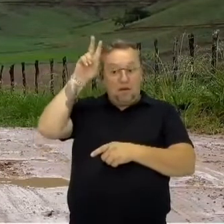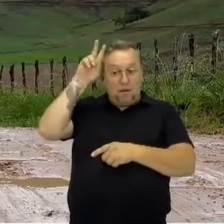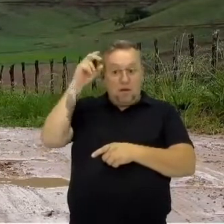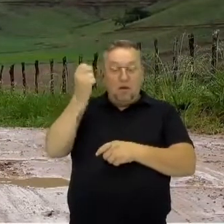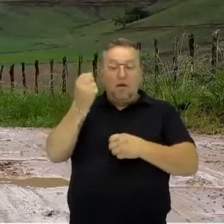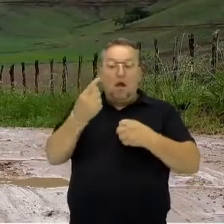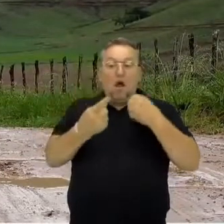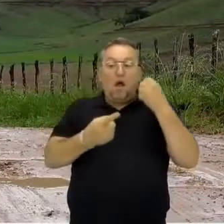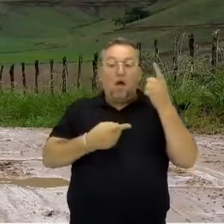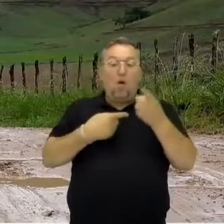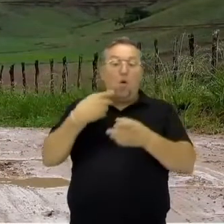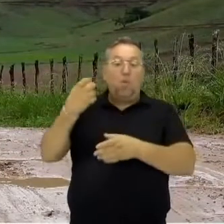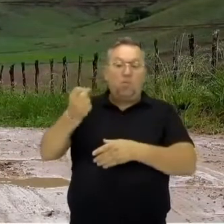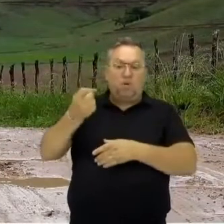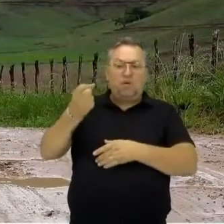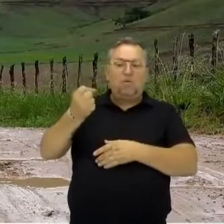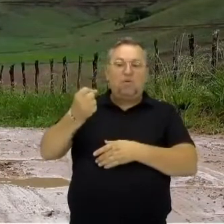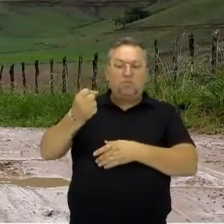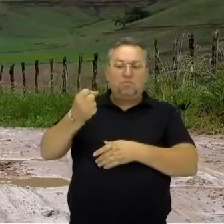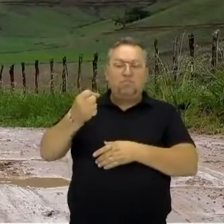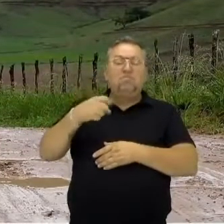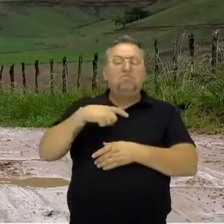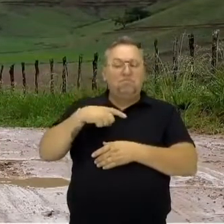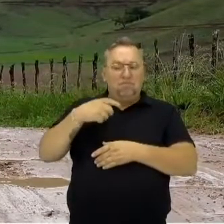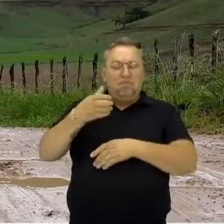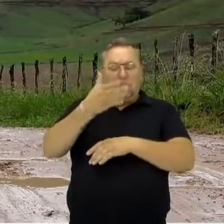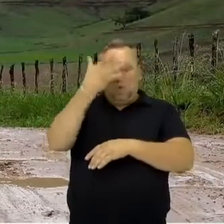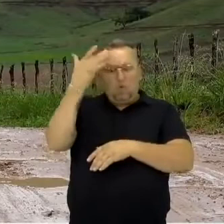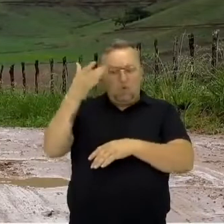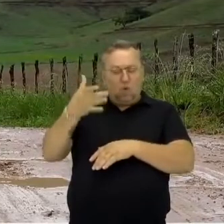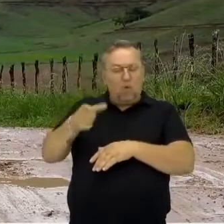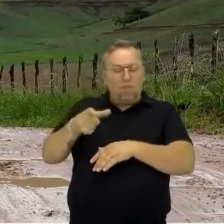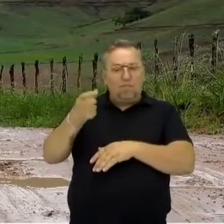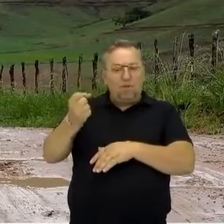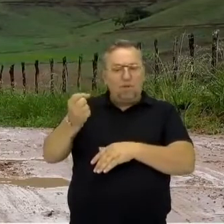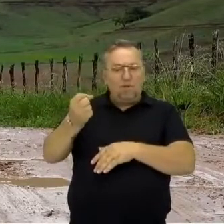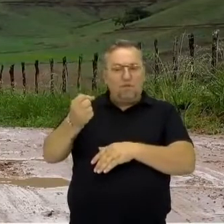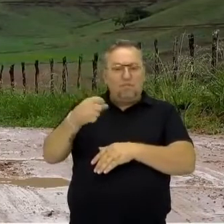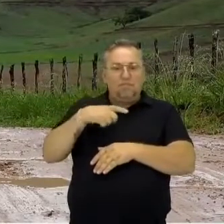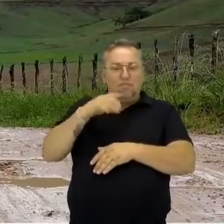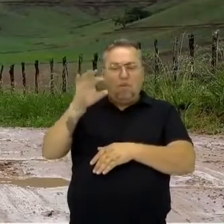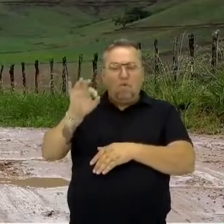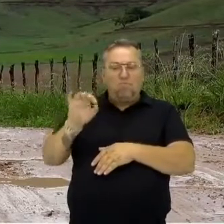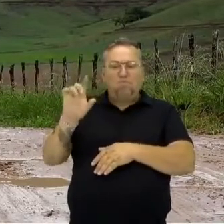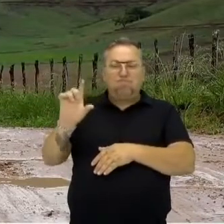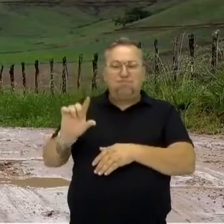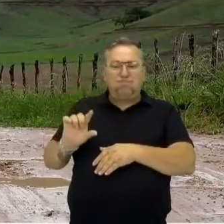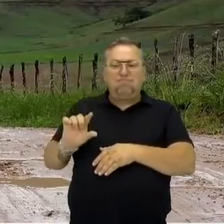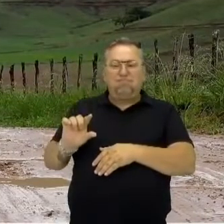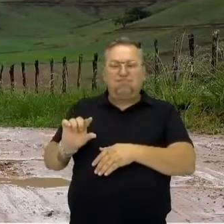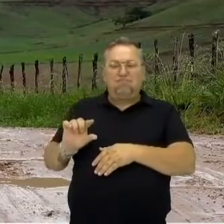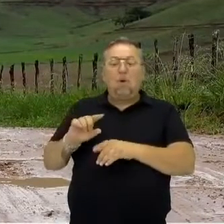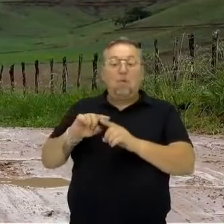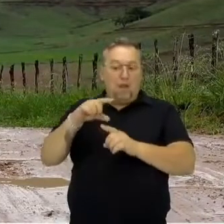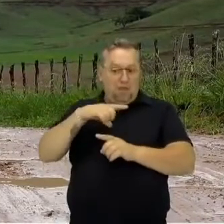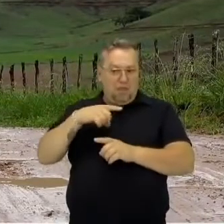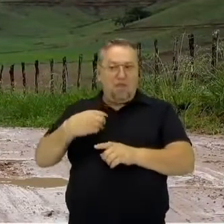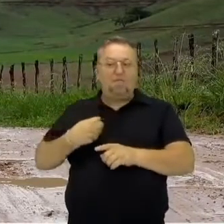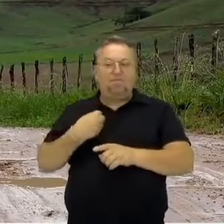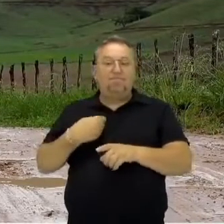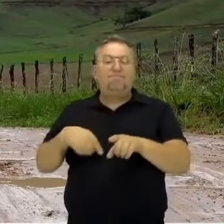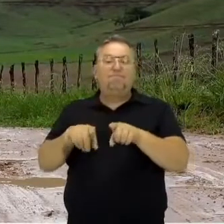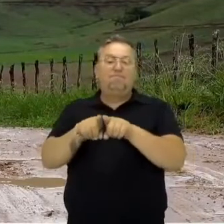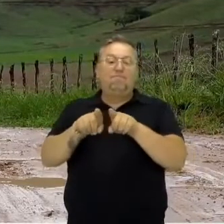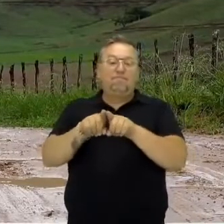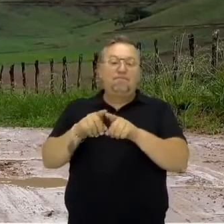e pouquíssimos brancos. Tinham brancos lá também, embora numa porcentagem muito pequena, mas eles estavam lá